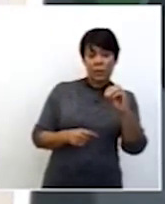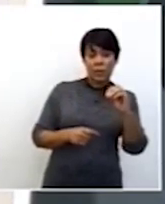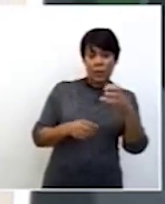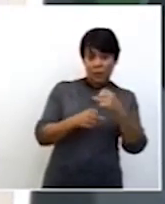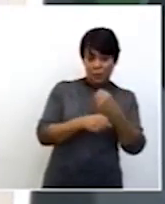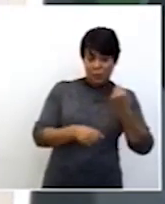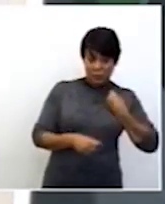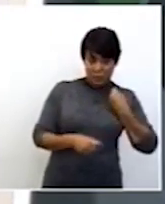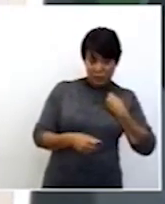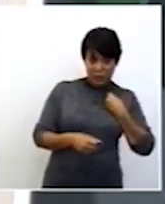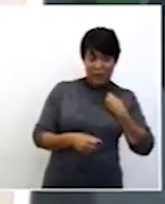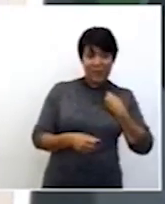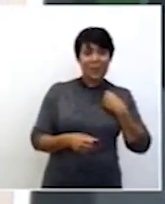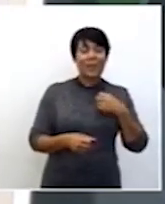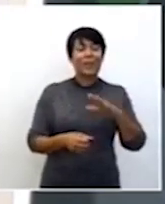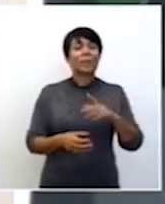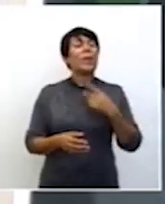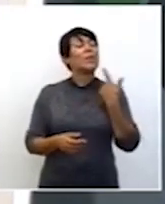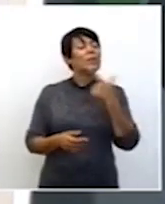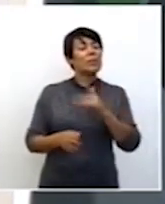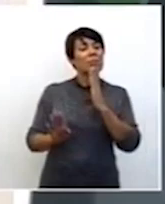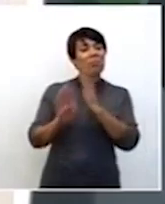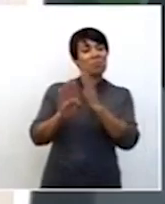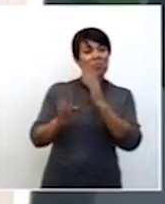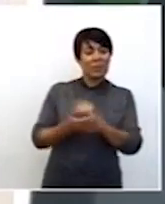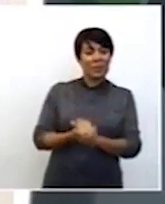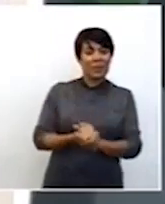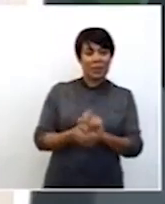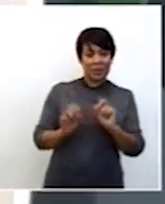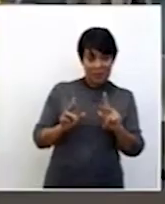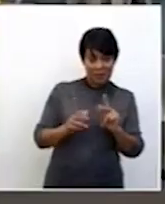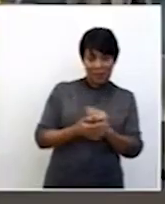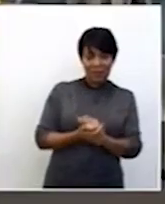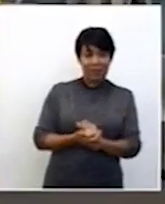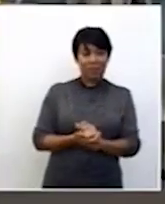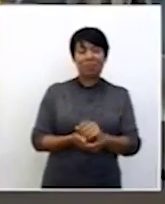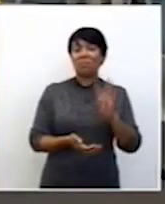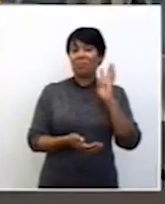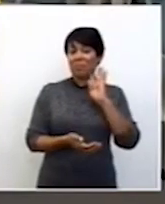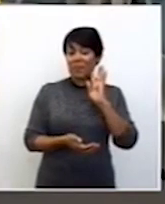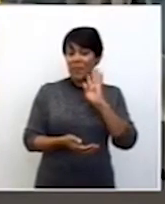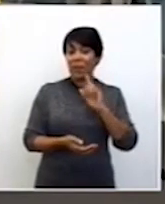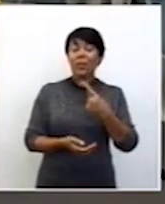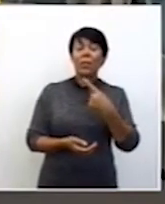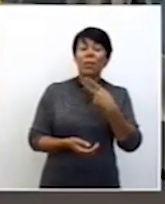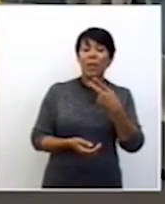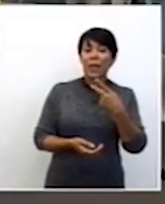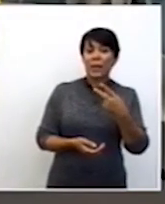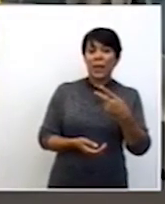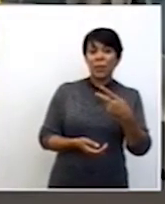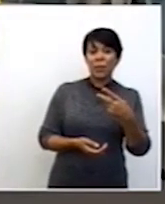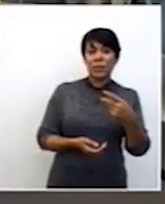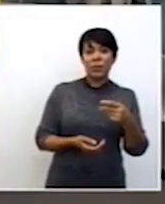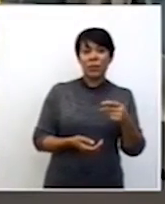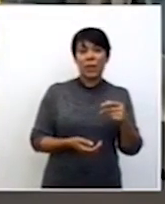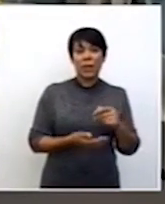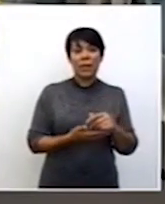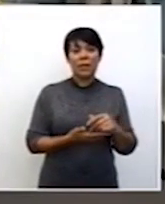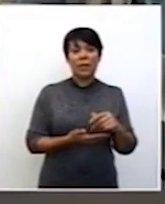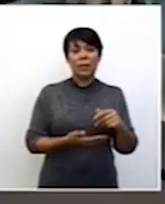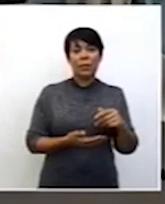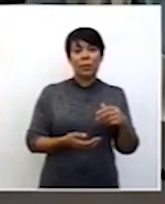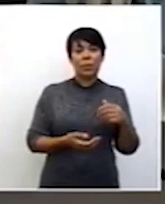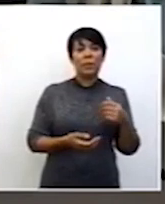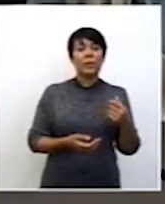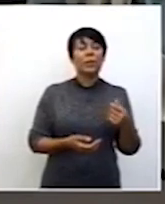eu consegui aqui resolver identificar. Beleza, Marcelo? Tranquilo? Sim, legal. E você falou do 10º termo, é interessante, porque eu estou olhando as respostas aqui, eu